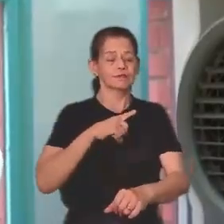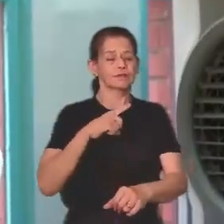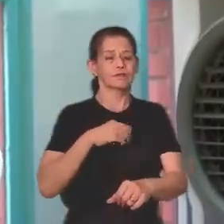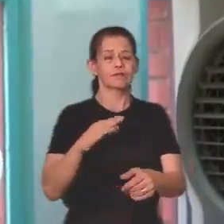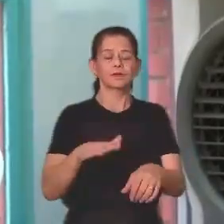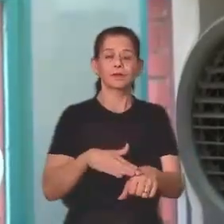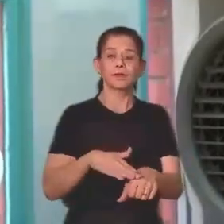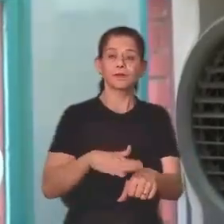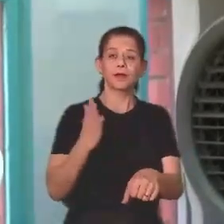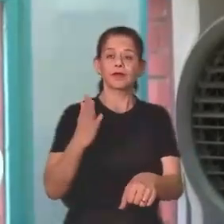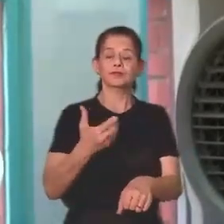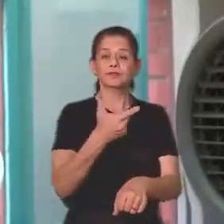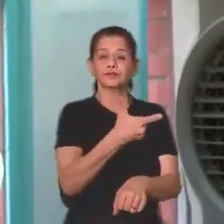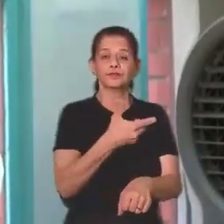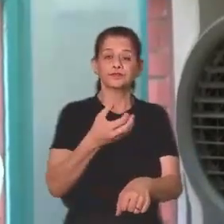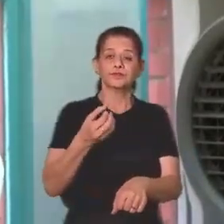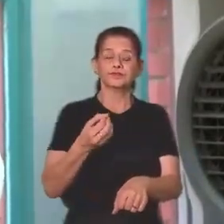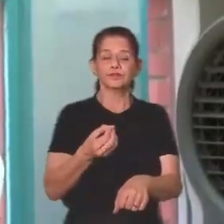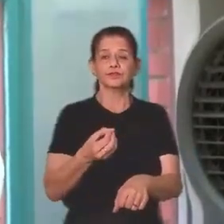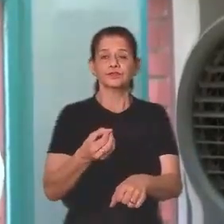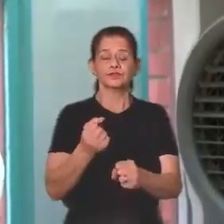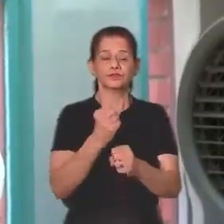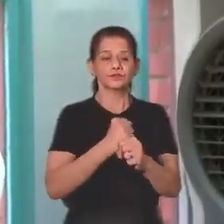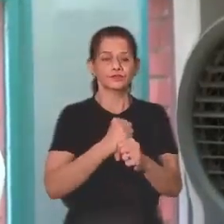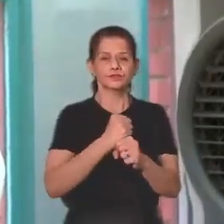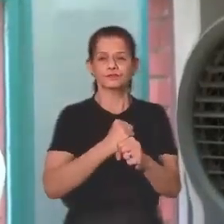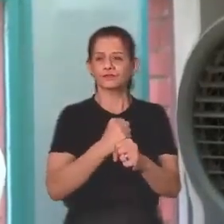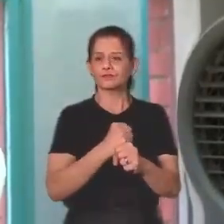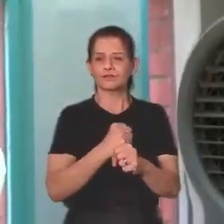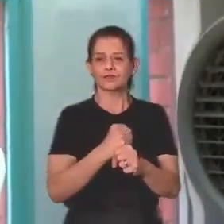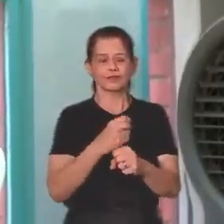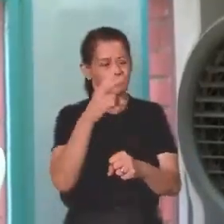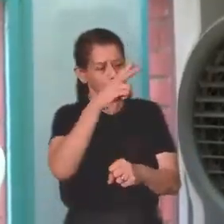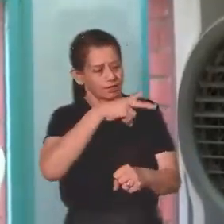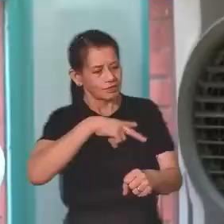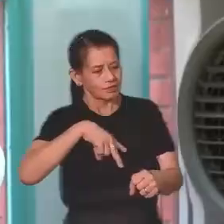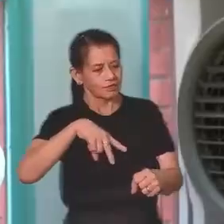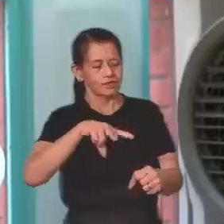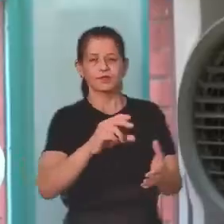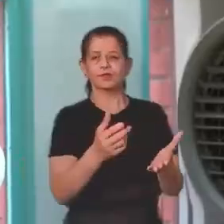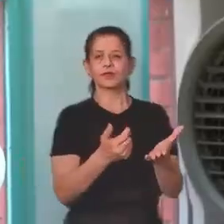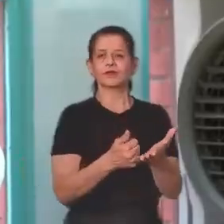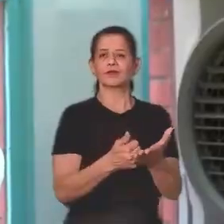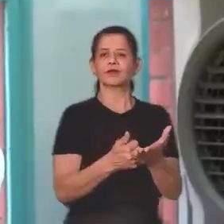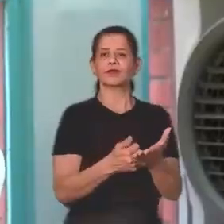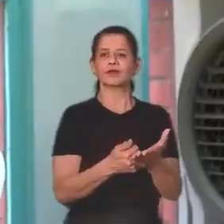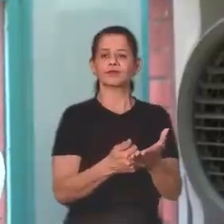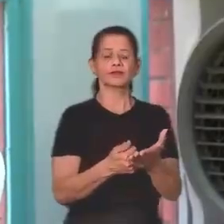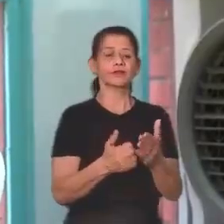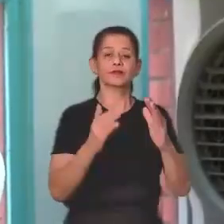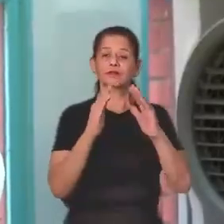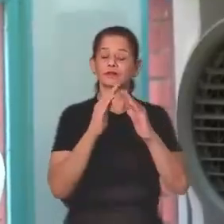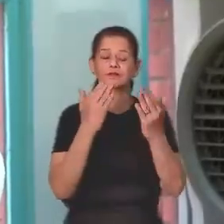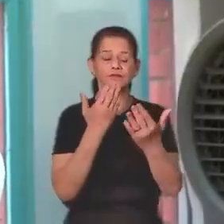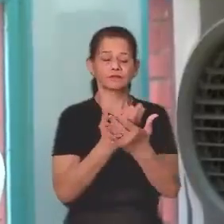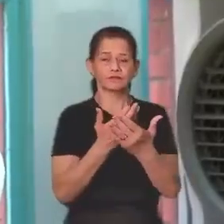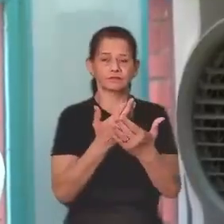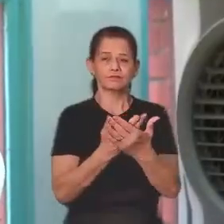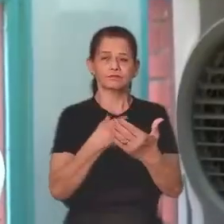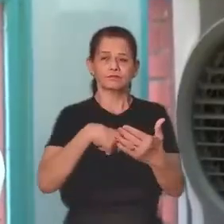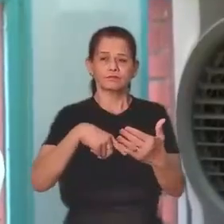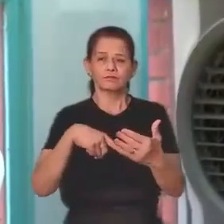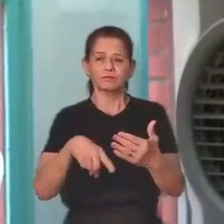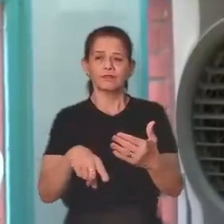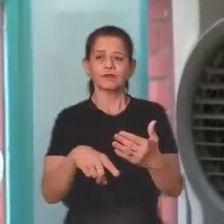mais de 20 anos de uma lei que até hoje a gente não vê a efetividade dela. Talvez se as escolas